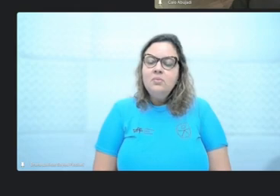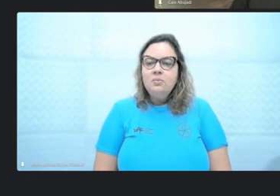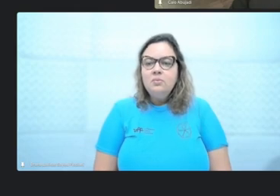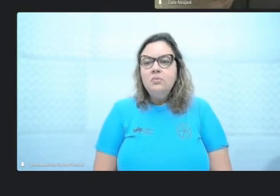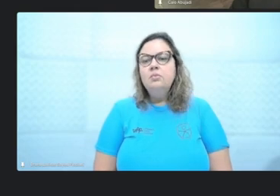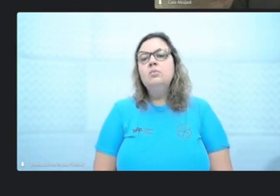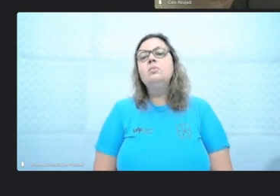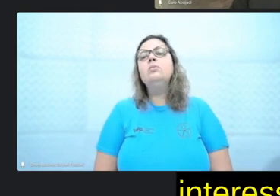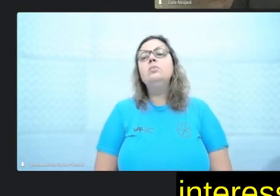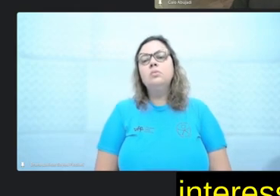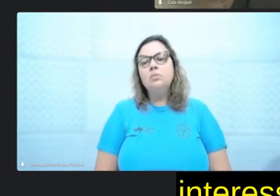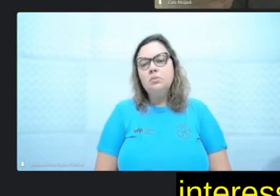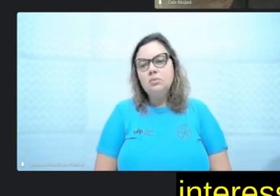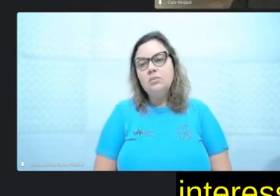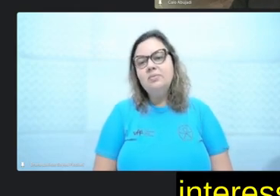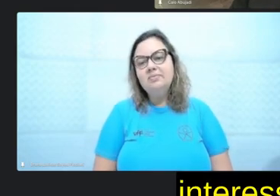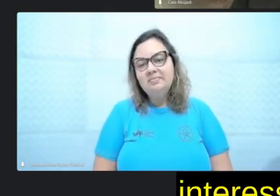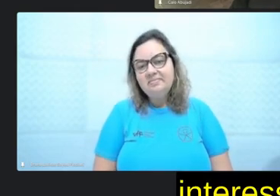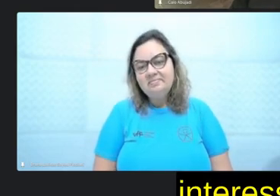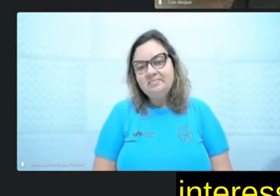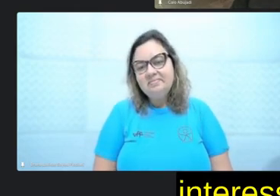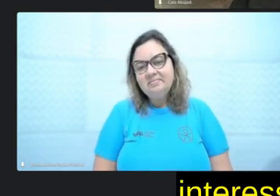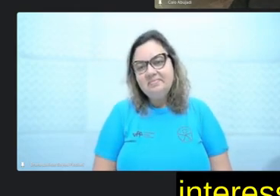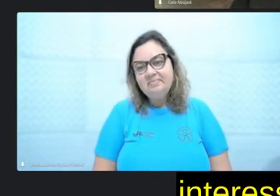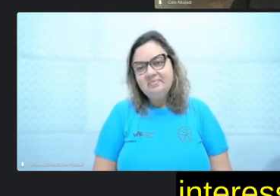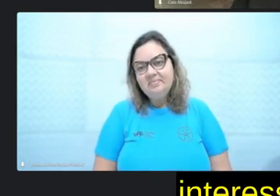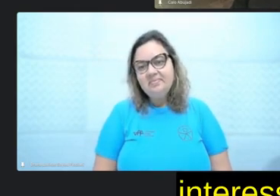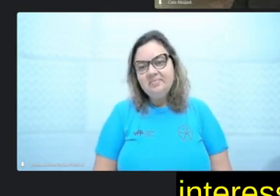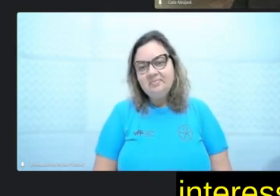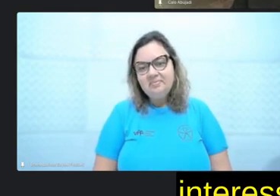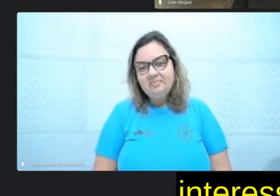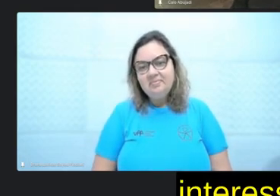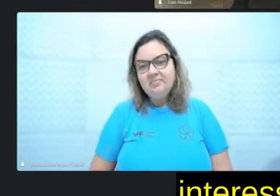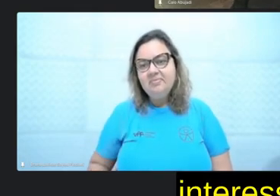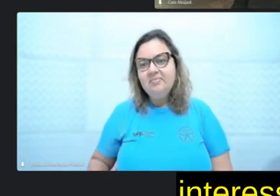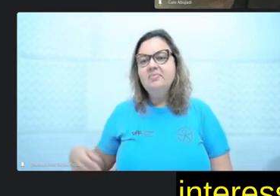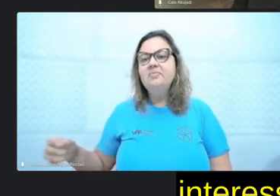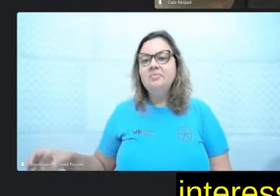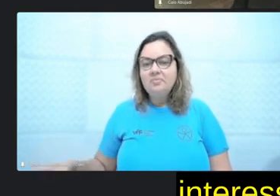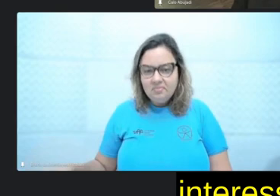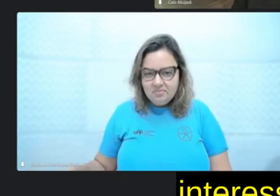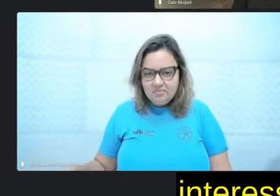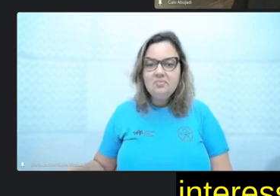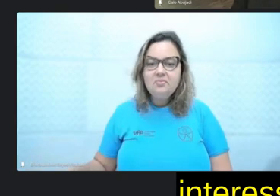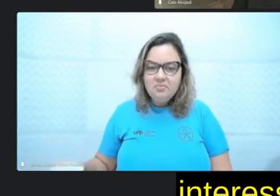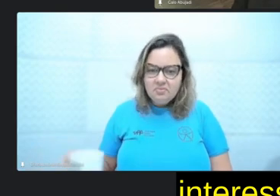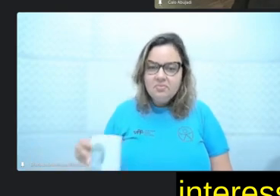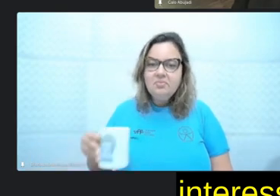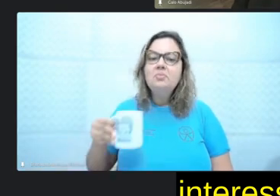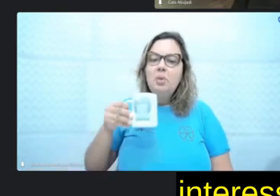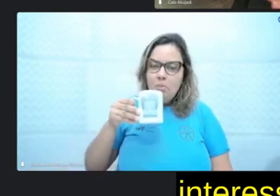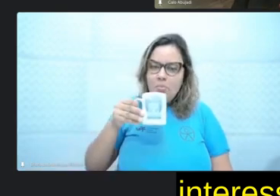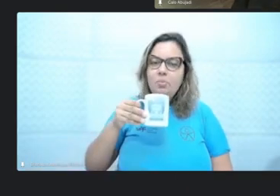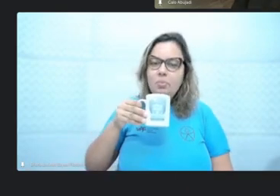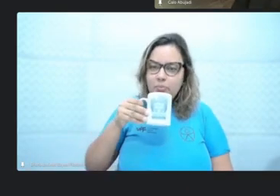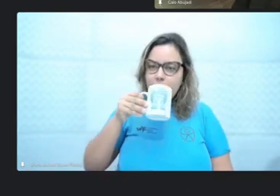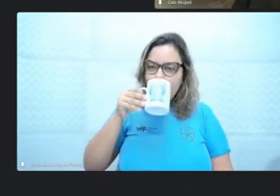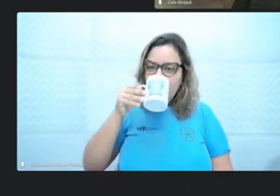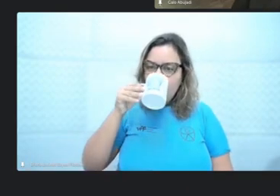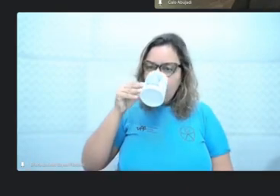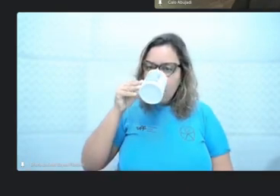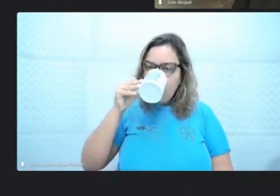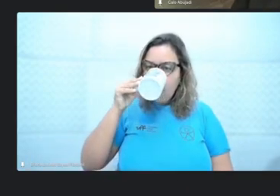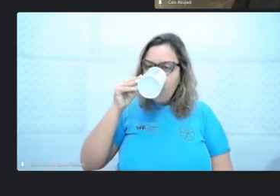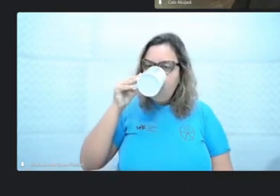atrás, interessante porque a gente estudava que era quatro meninos para cada menina, ou